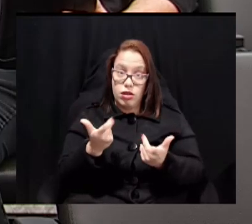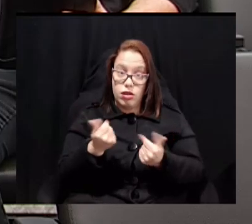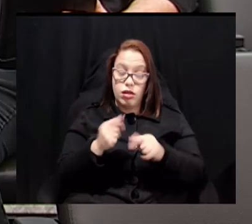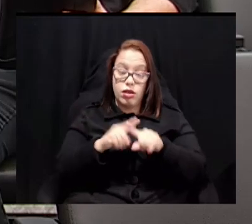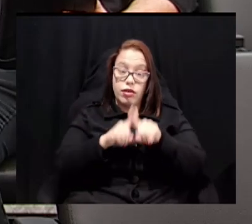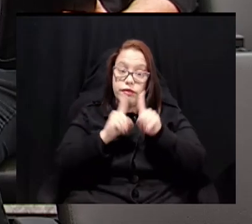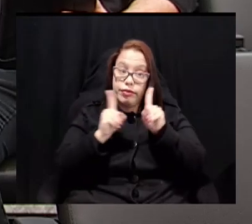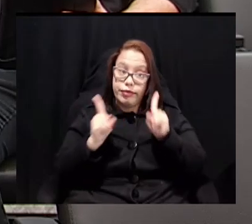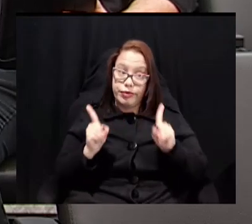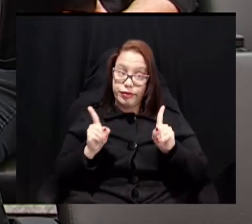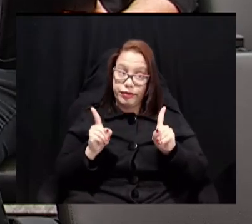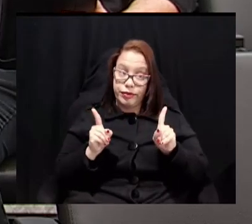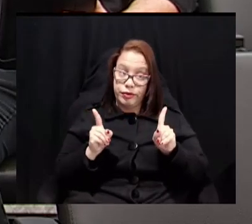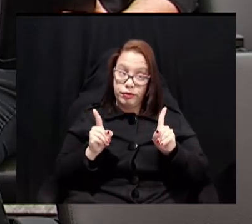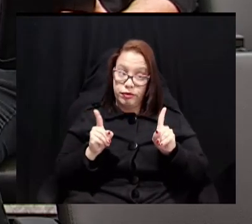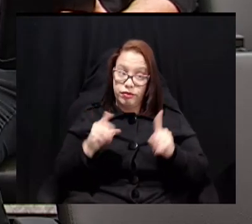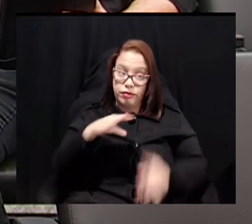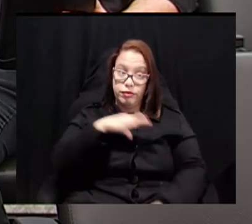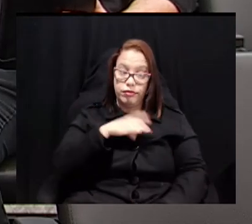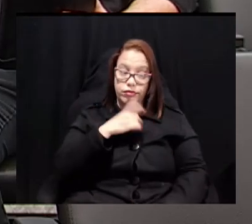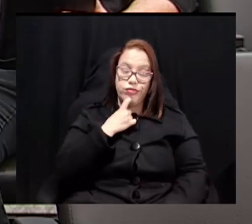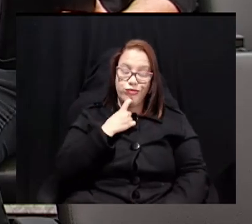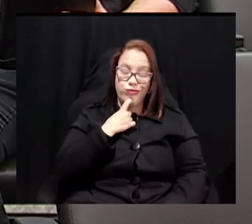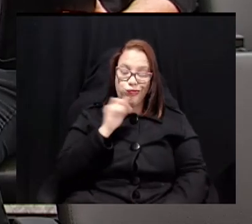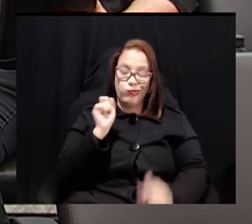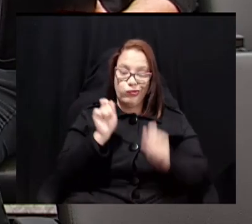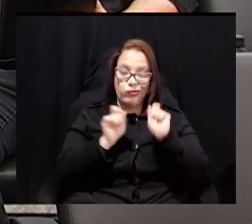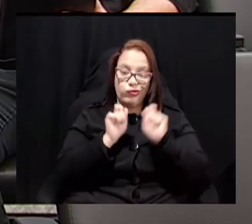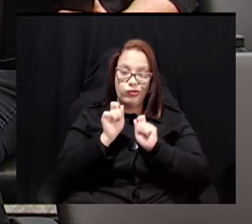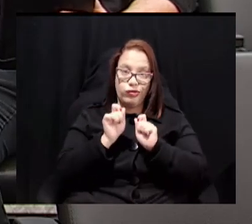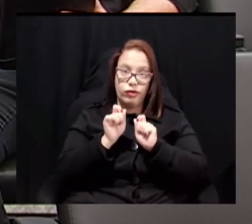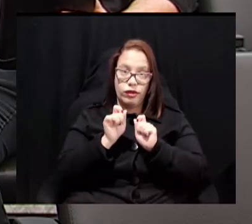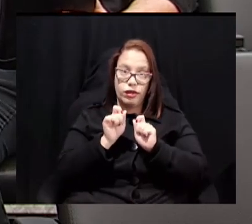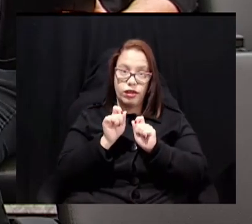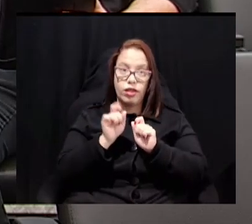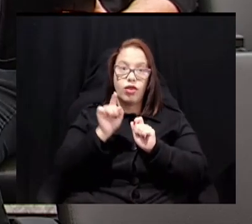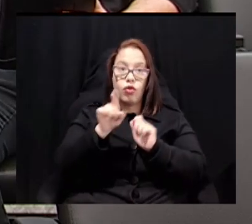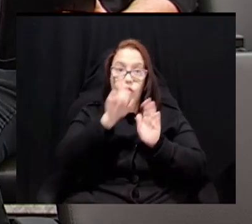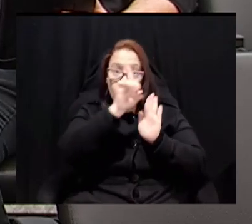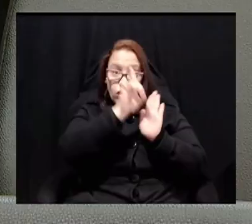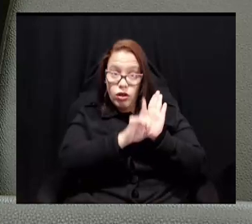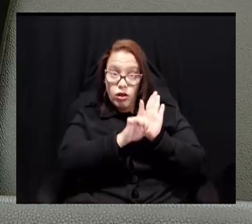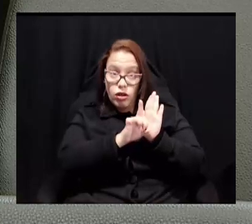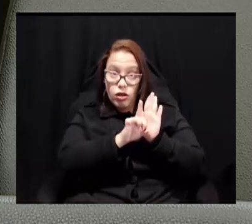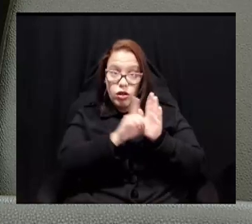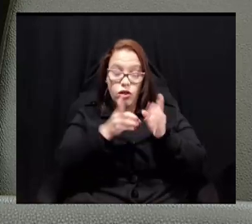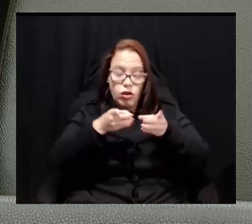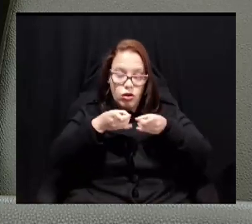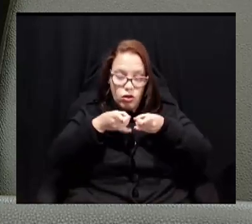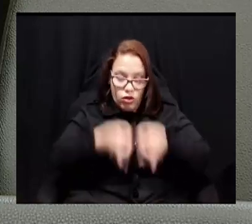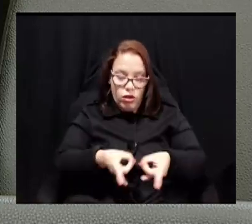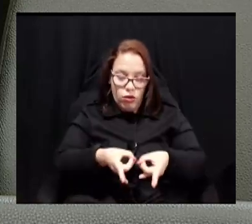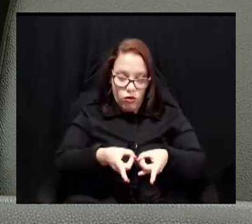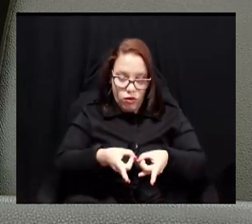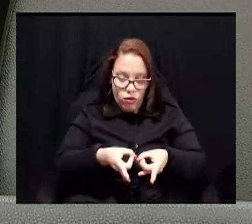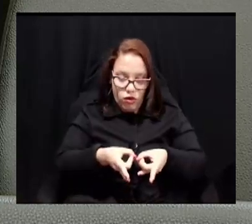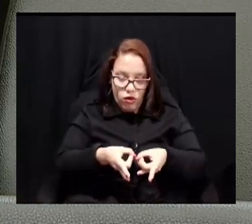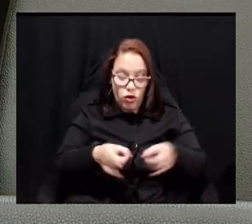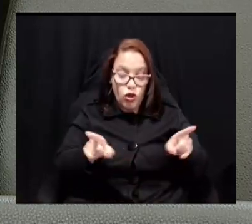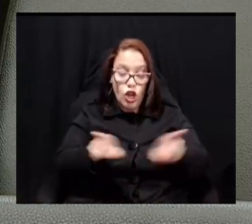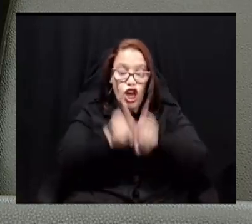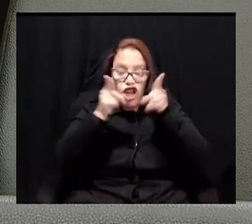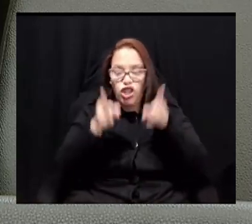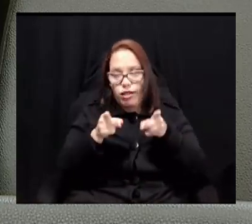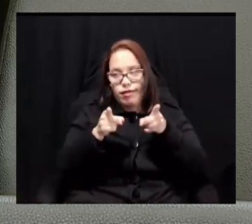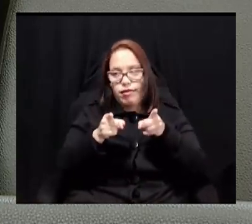no município de Campinas ainda fica a questão de, você tem o direito de ter um sepultamento do seu filho, um sepultamento digno. Então o cartório